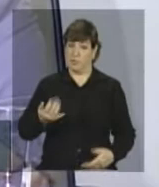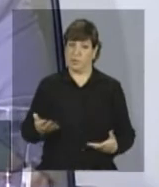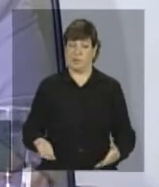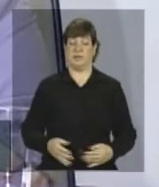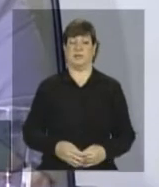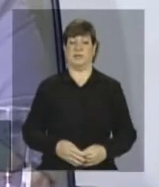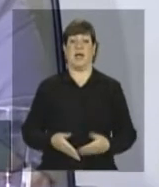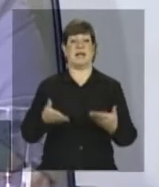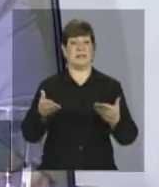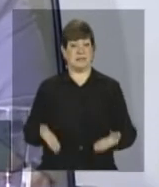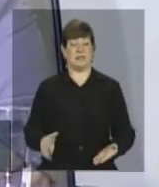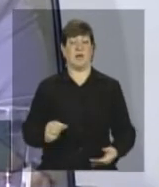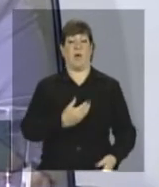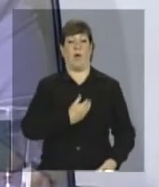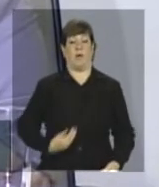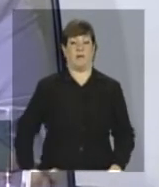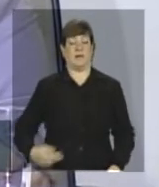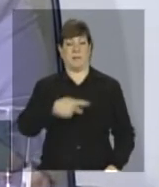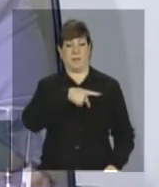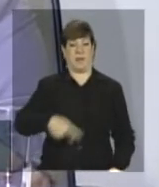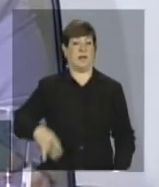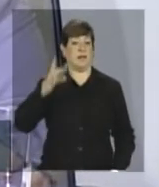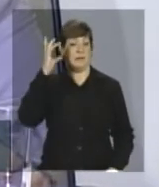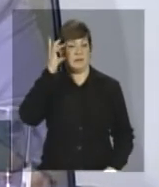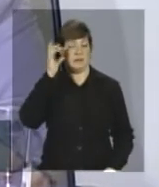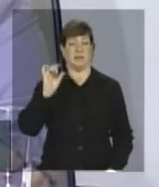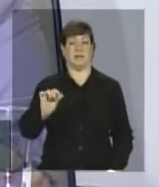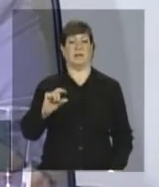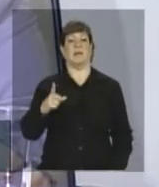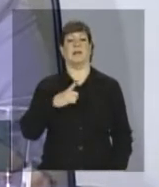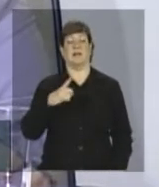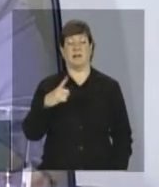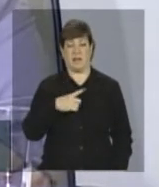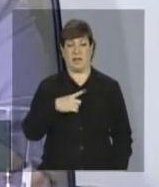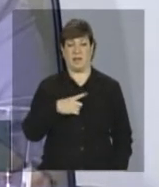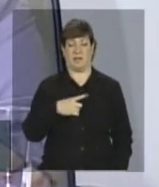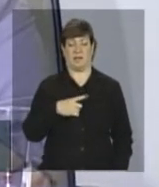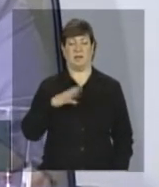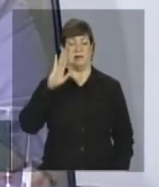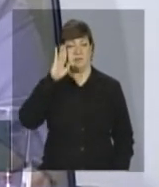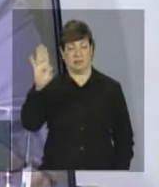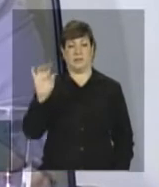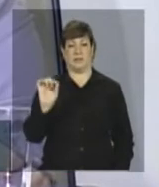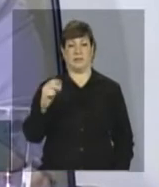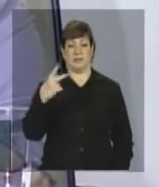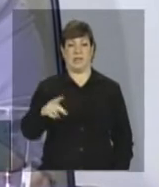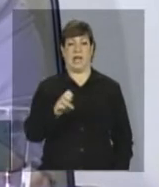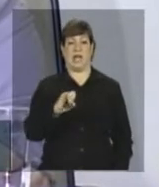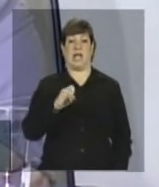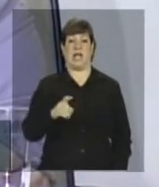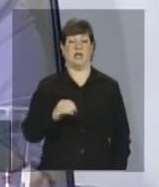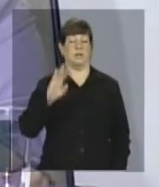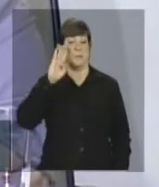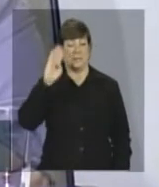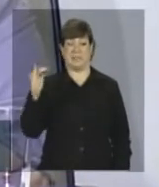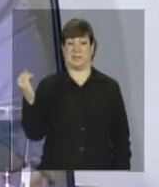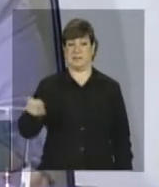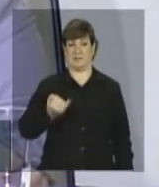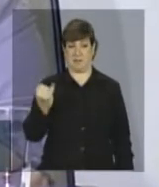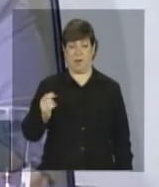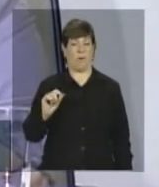Nesta perspectiva, o governo da presidenta Dilma tem como um dos seus eixos centrais